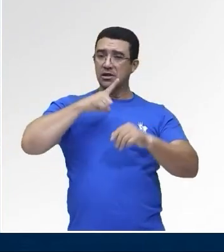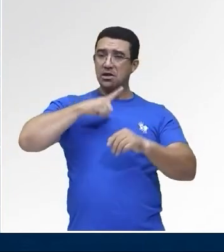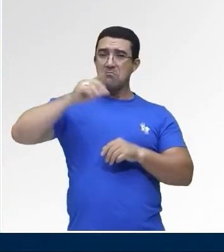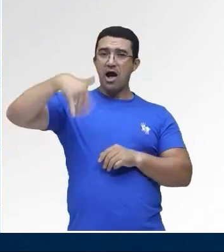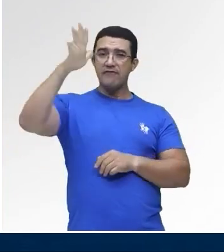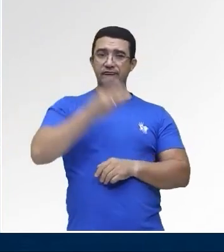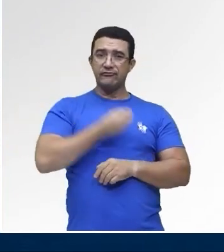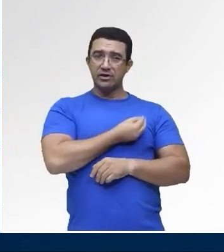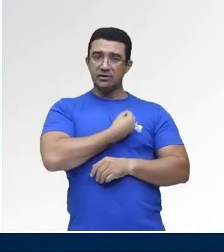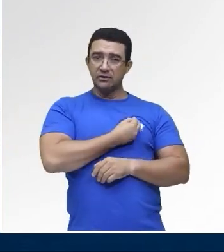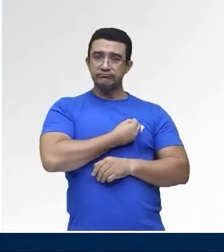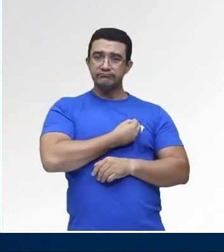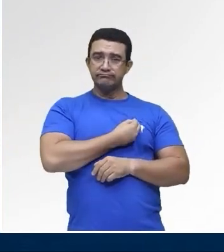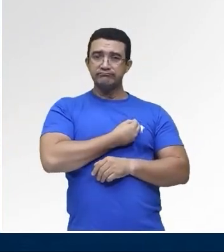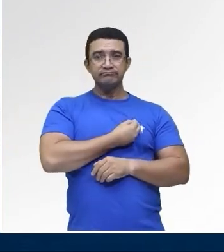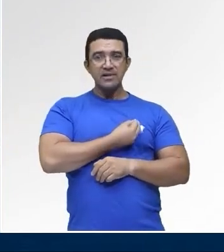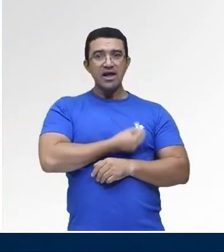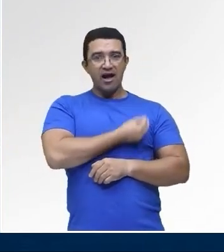com